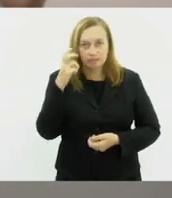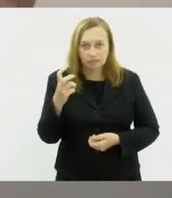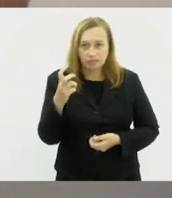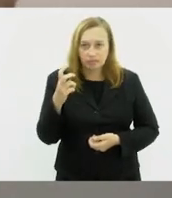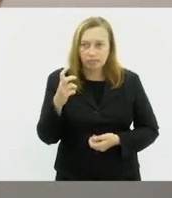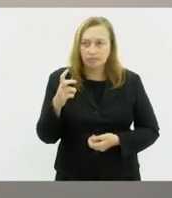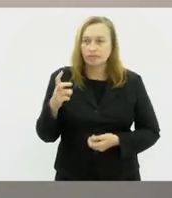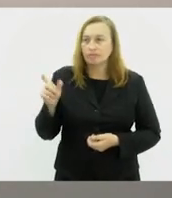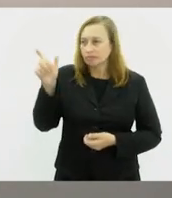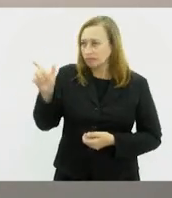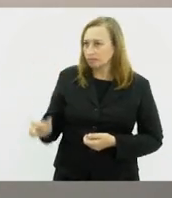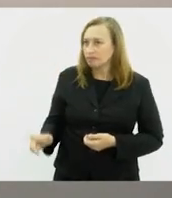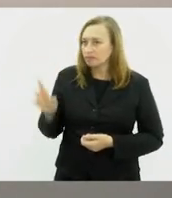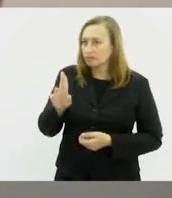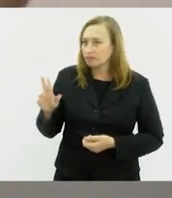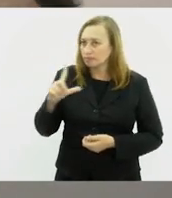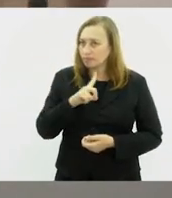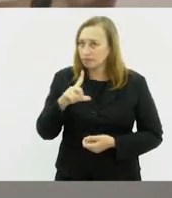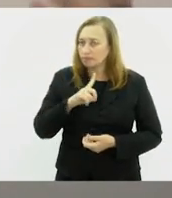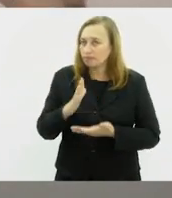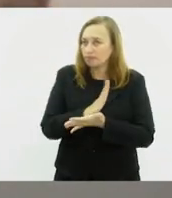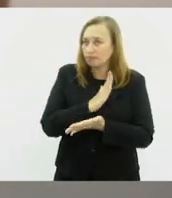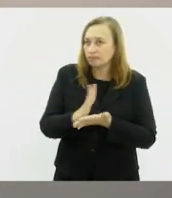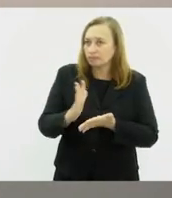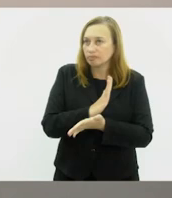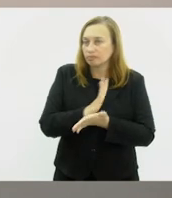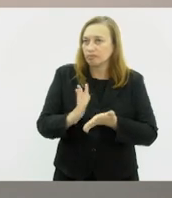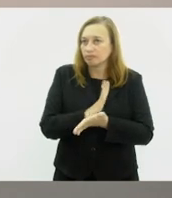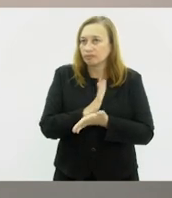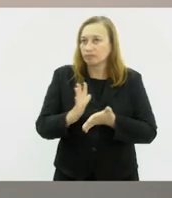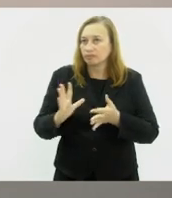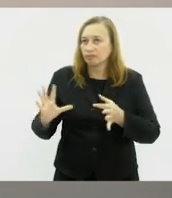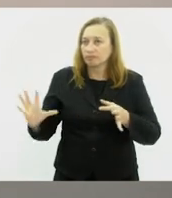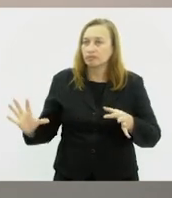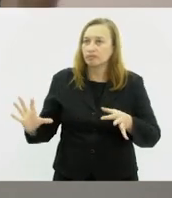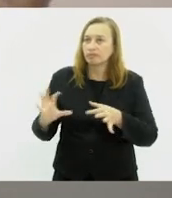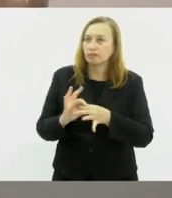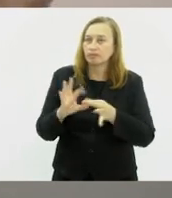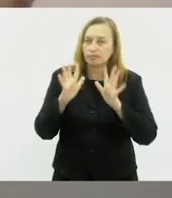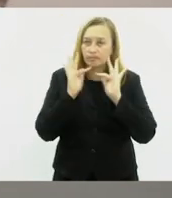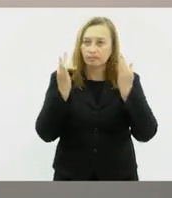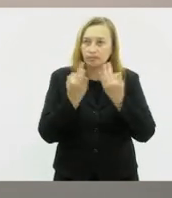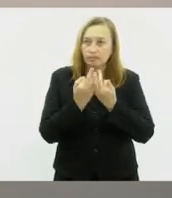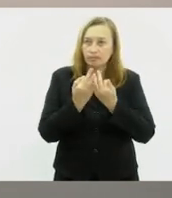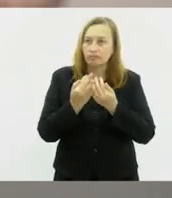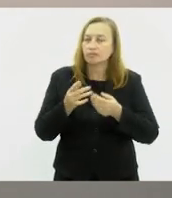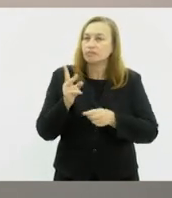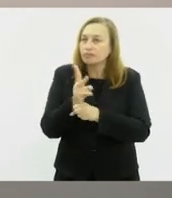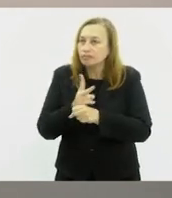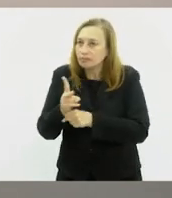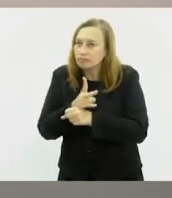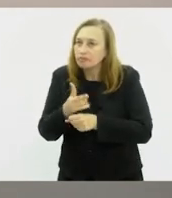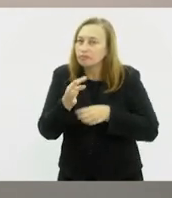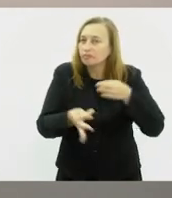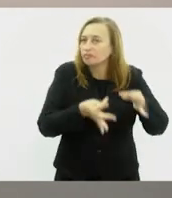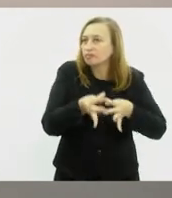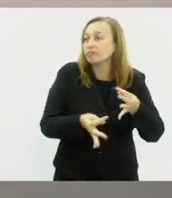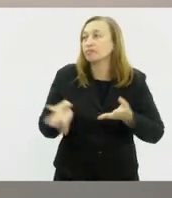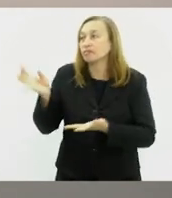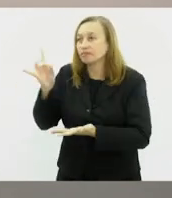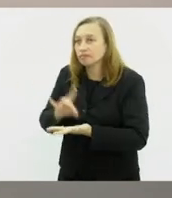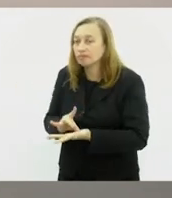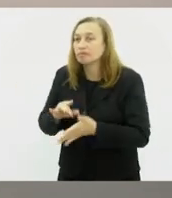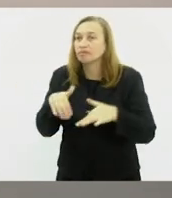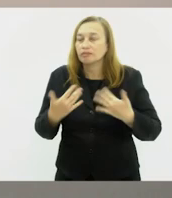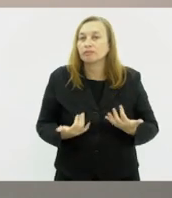usuário tem né muitas vezes de eh ter esse vínculo familiar mantido de buscar um tratamento Isso é uma realidade então a